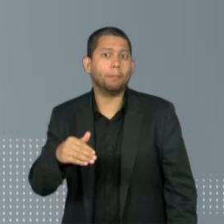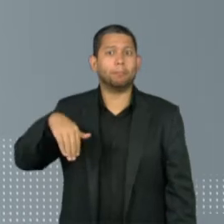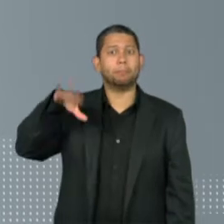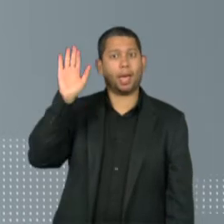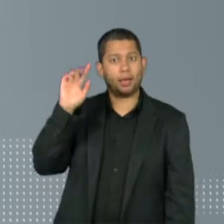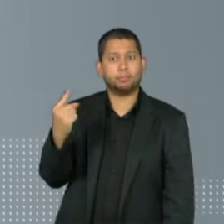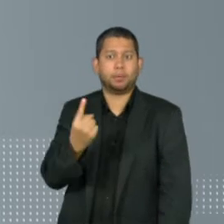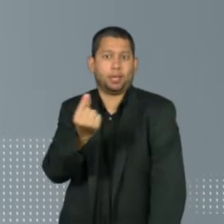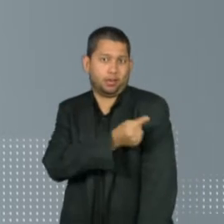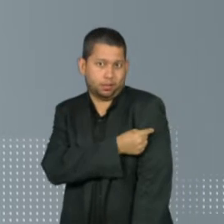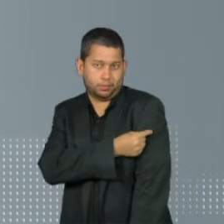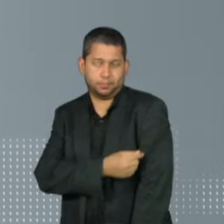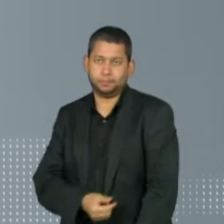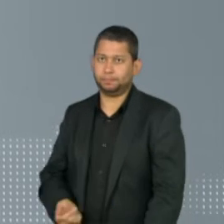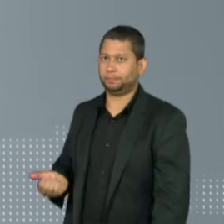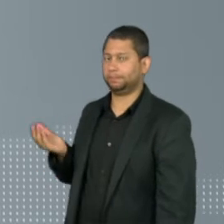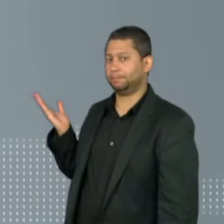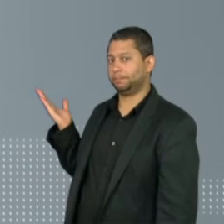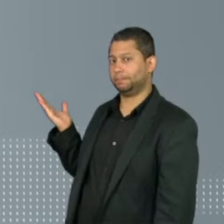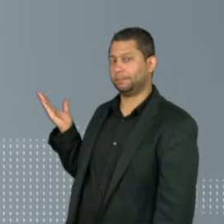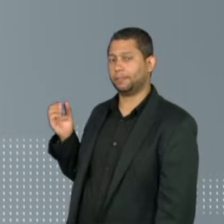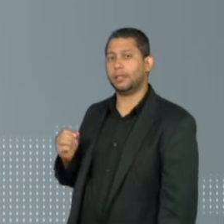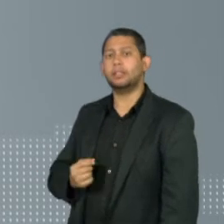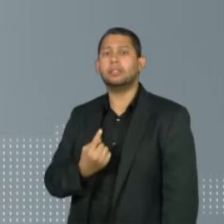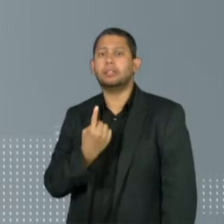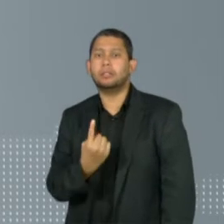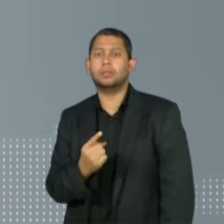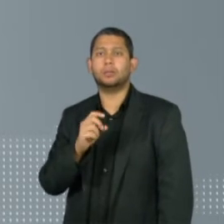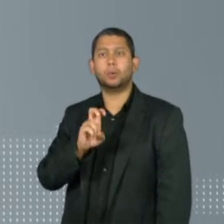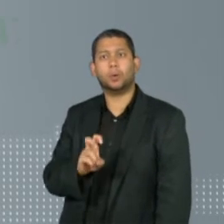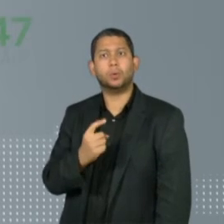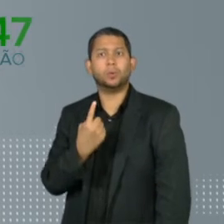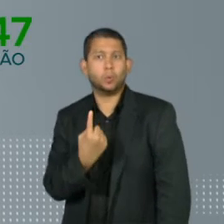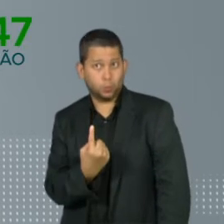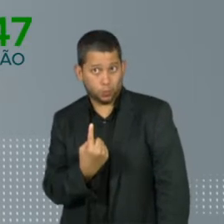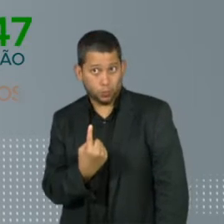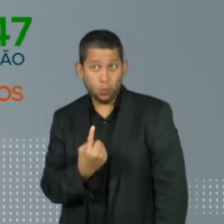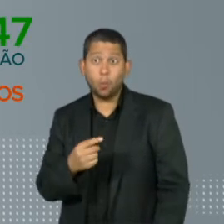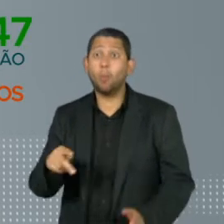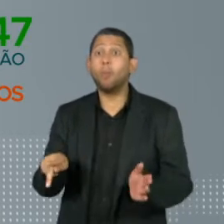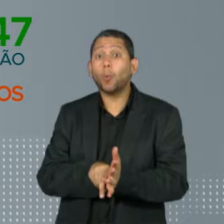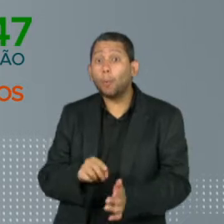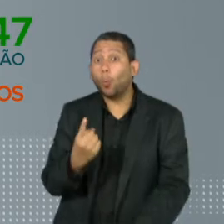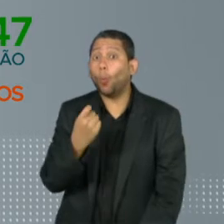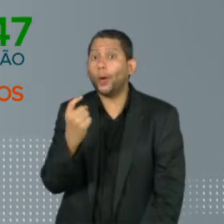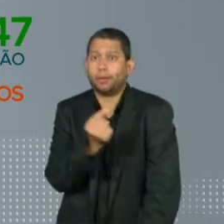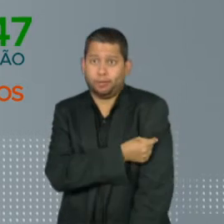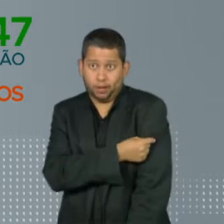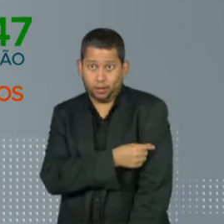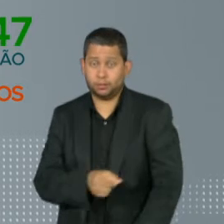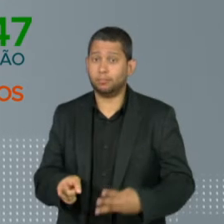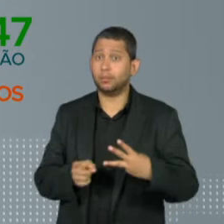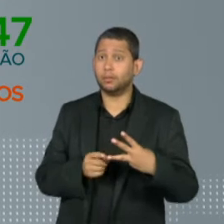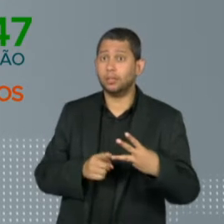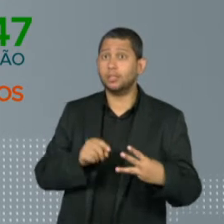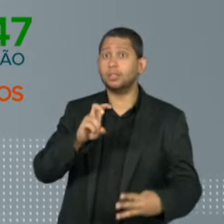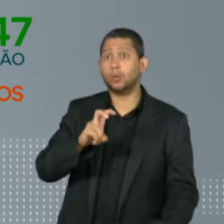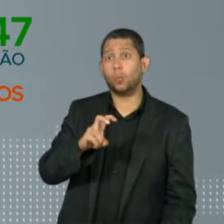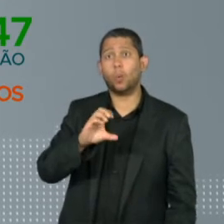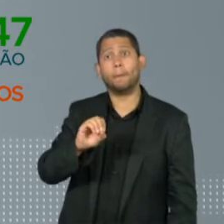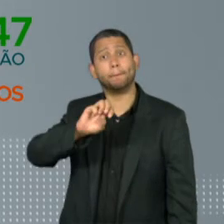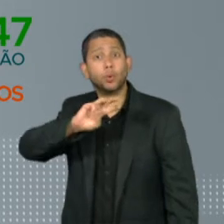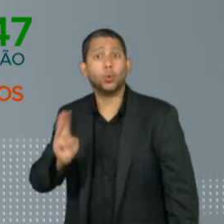de 151 milhões com a segunda ou a dose da Janssen e perto de 51 milhões de imunizados com a dose